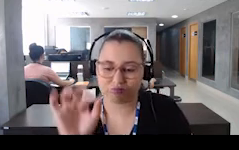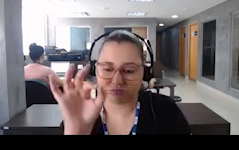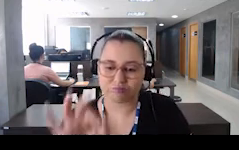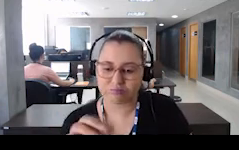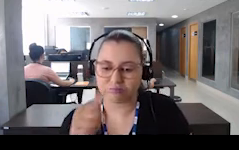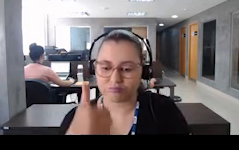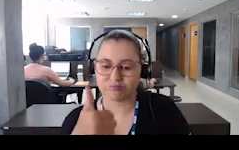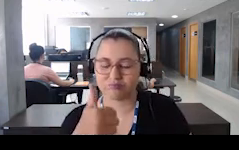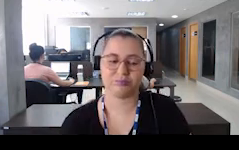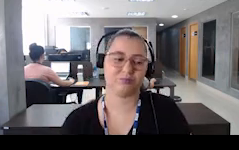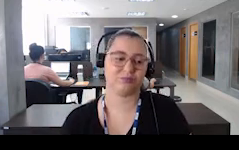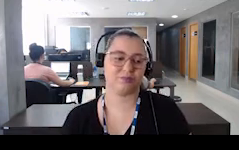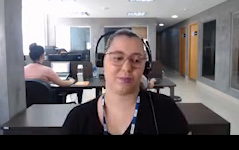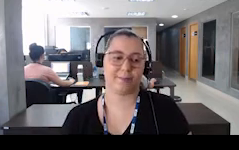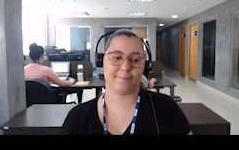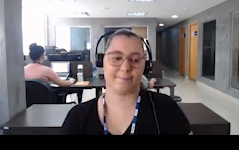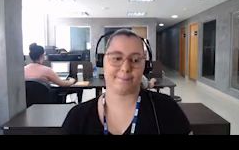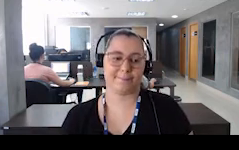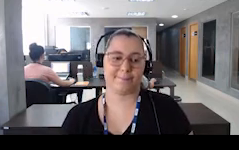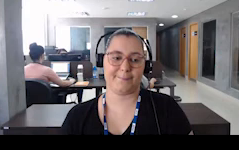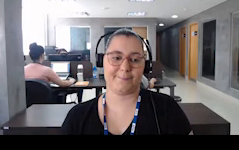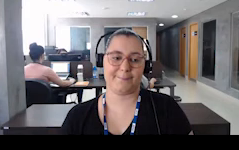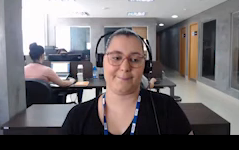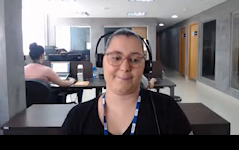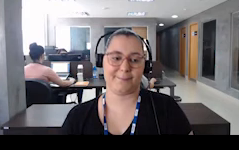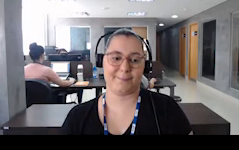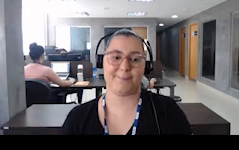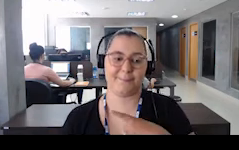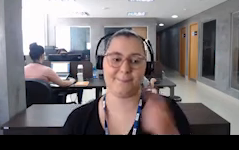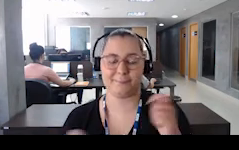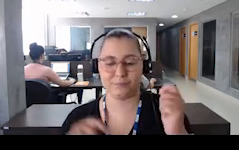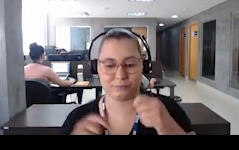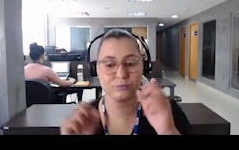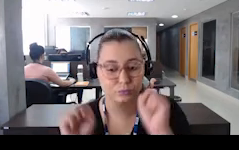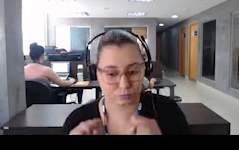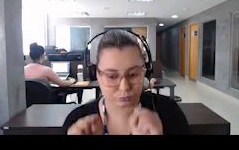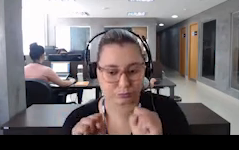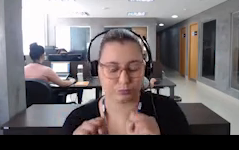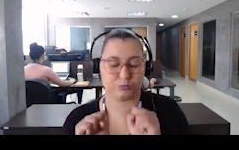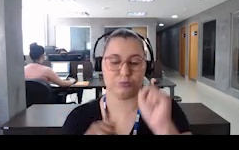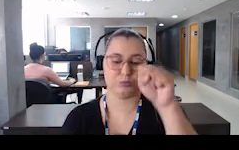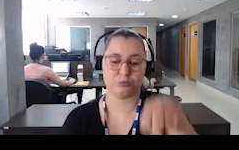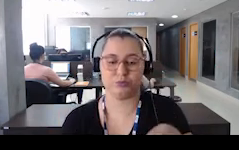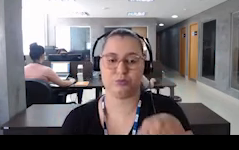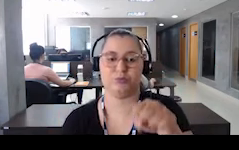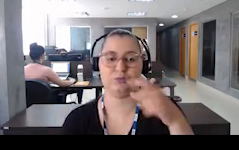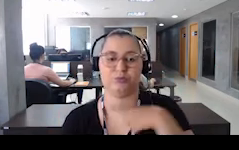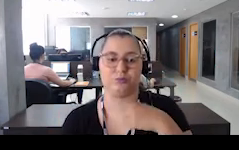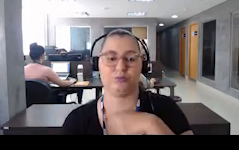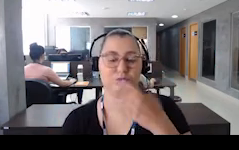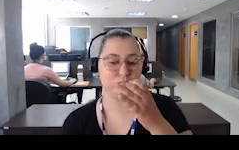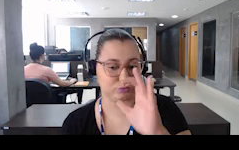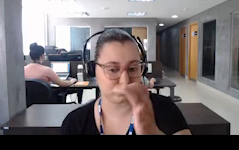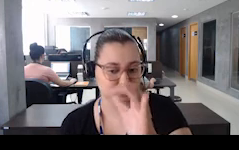né? Então aí pergunta aqui, ó, ele o contactor disponível com capacidade pode ser utilizado? Sim, pois a